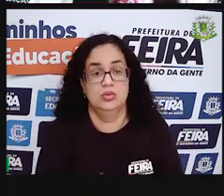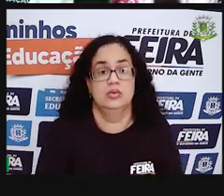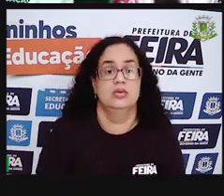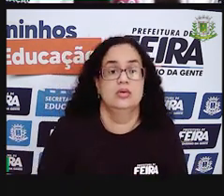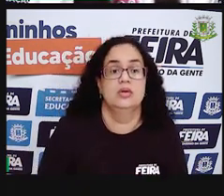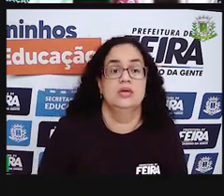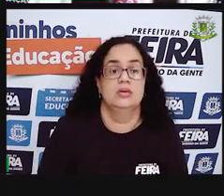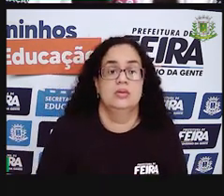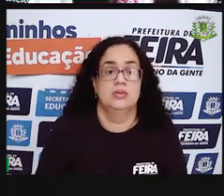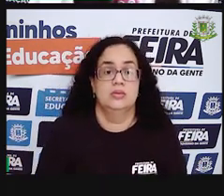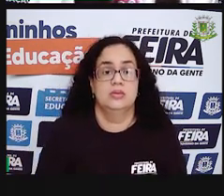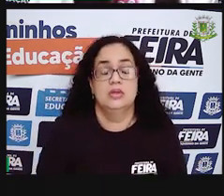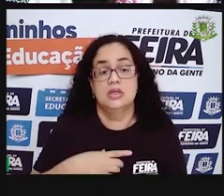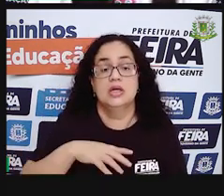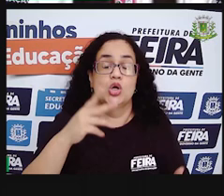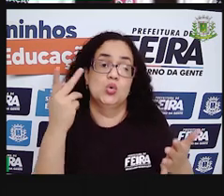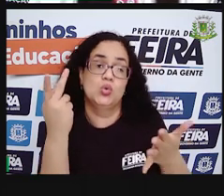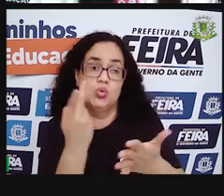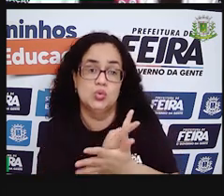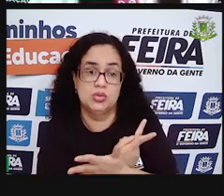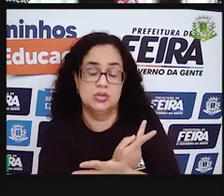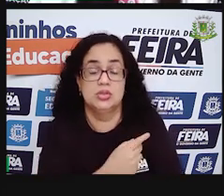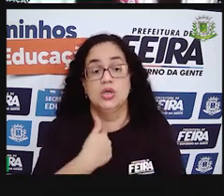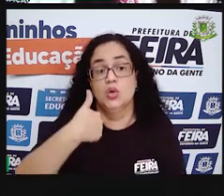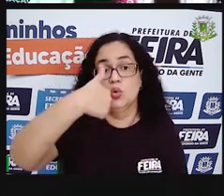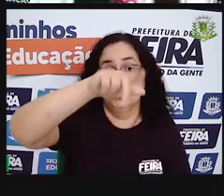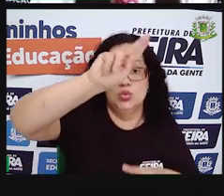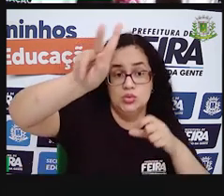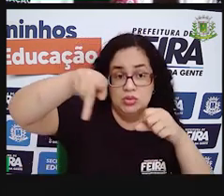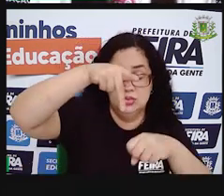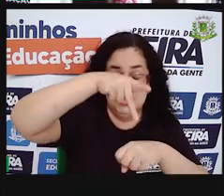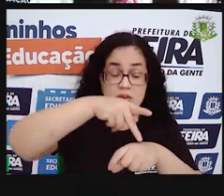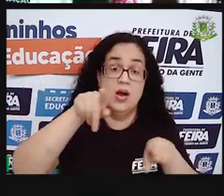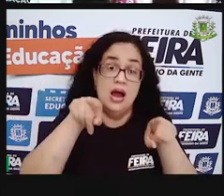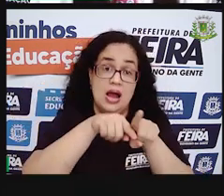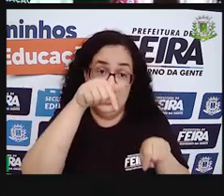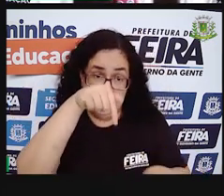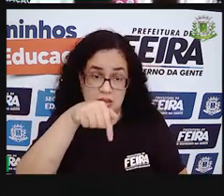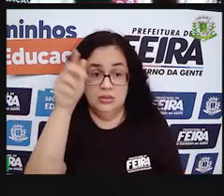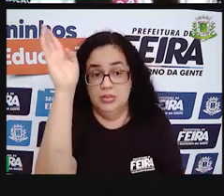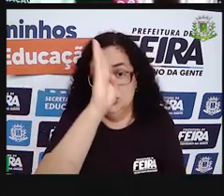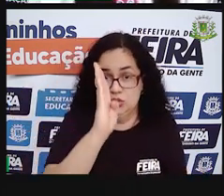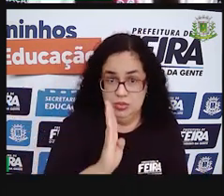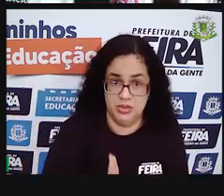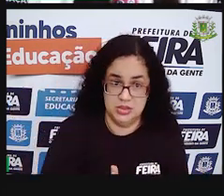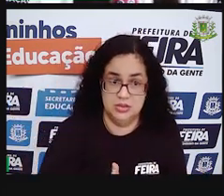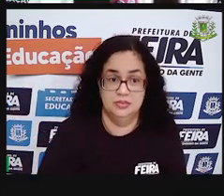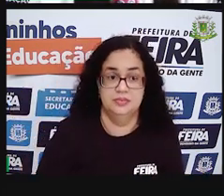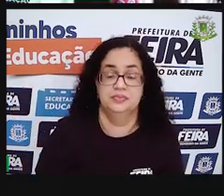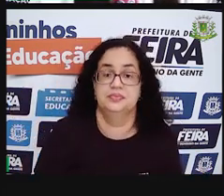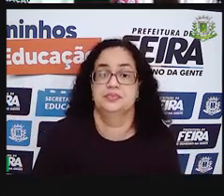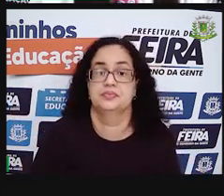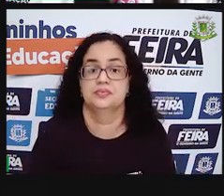do processo de miscigenação que aconteceu em nosso país e também aconteceu em nosso estado.